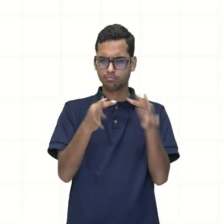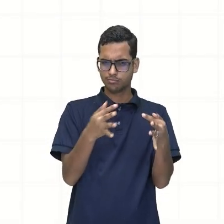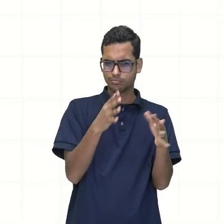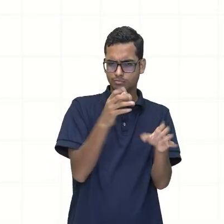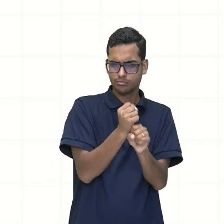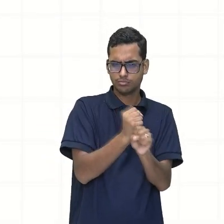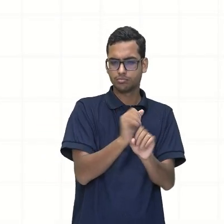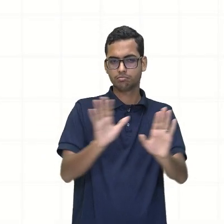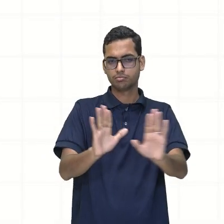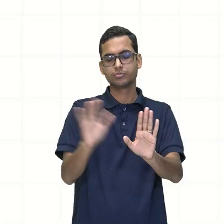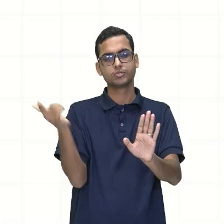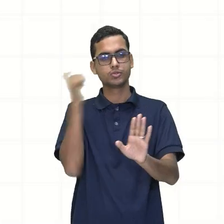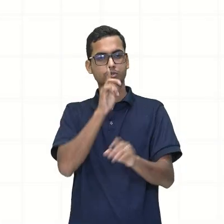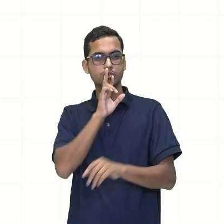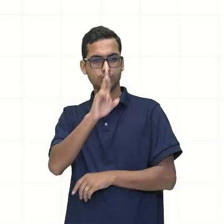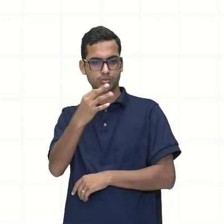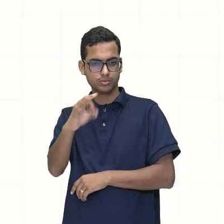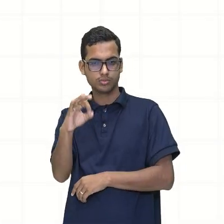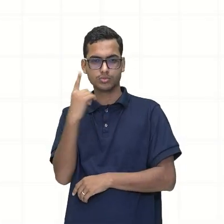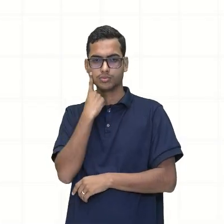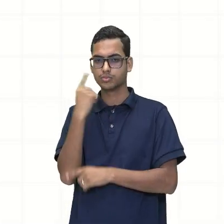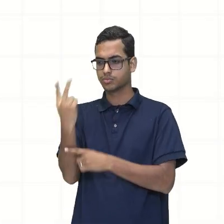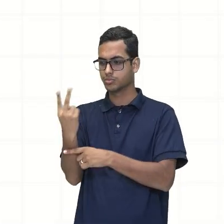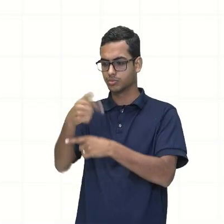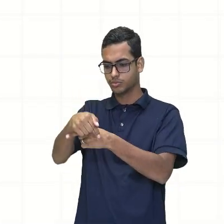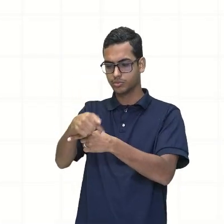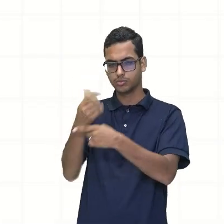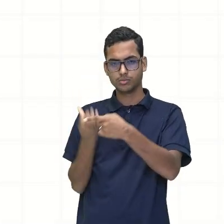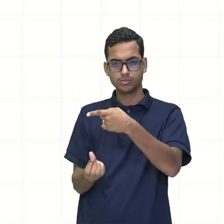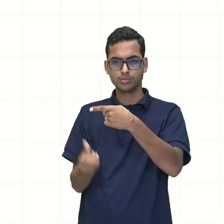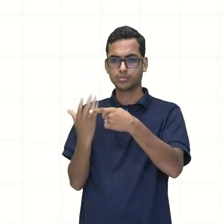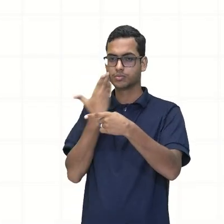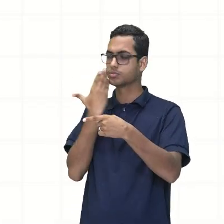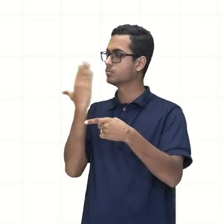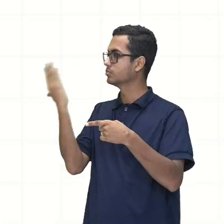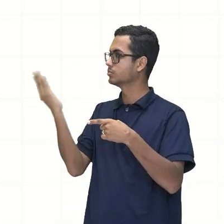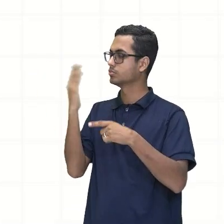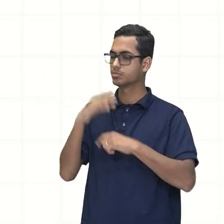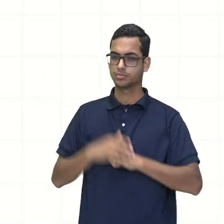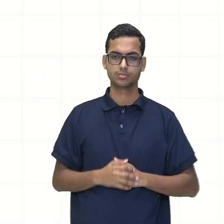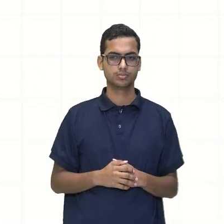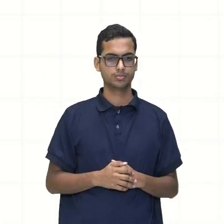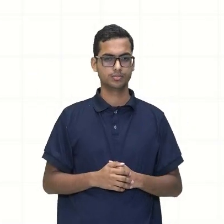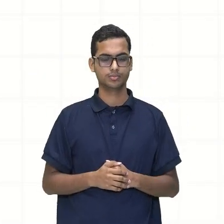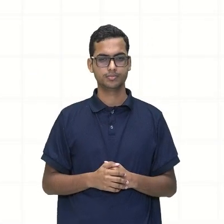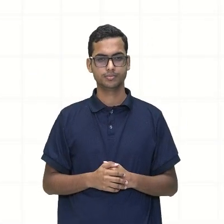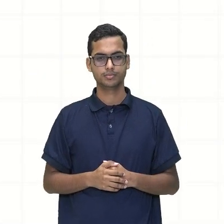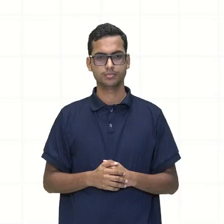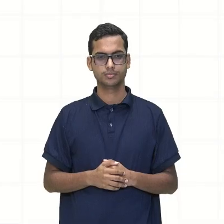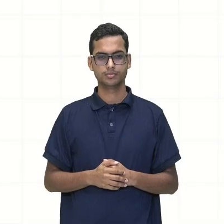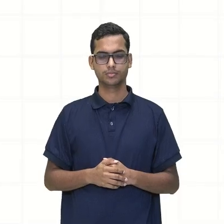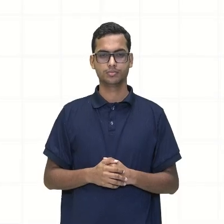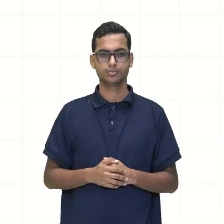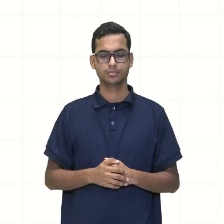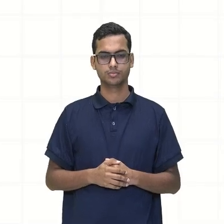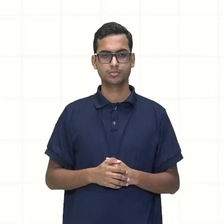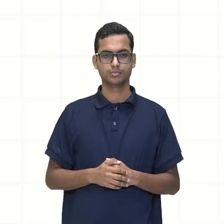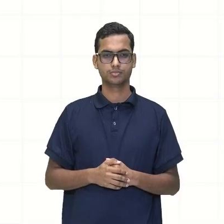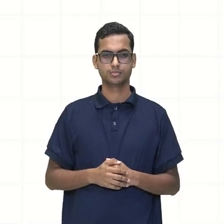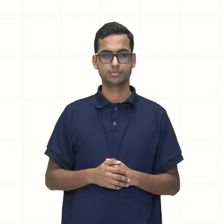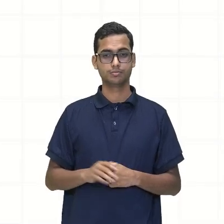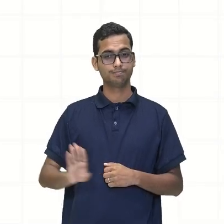essa aqui é a resposta, né? 27 sobre 6 já vai ser a fração irredutível, certo? E,